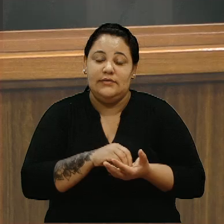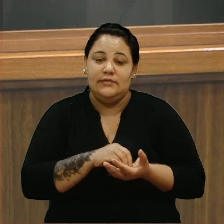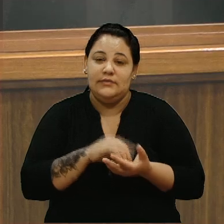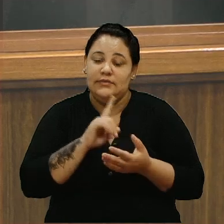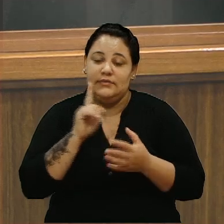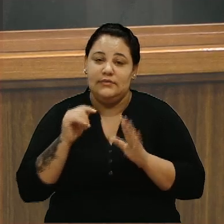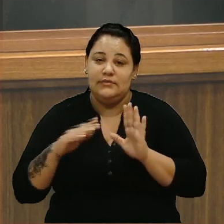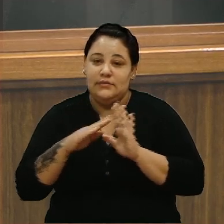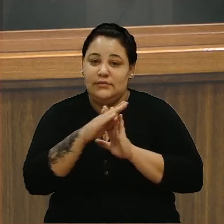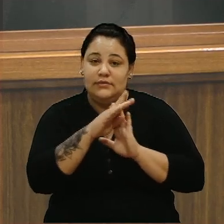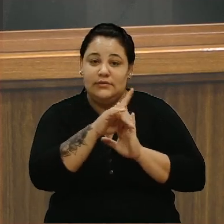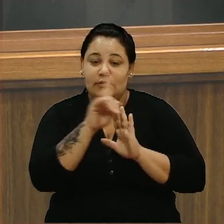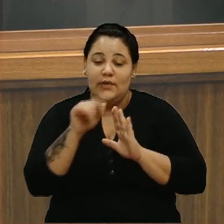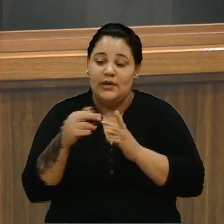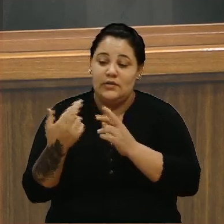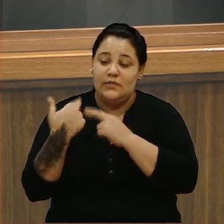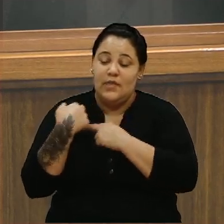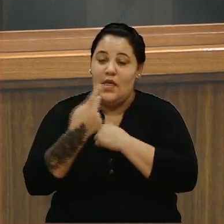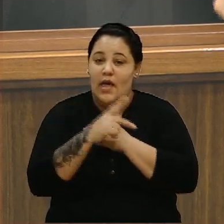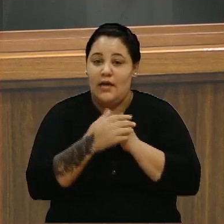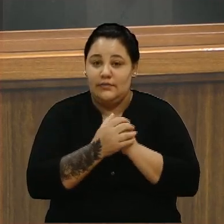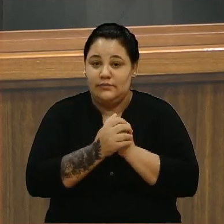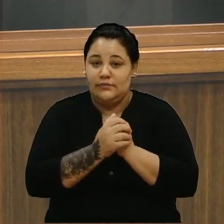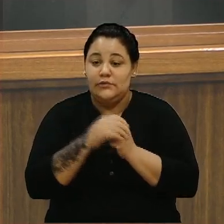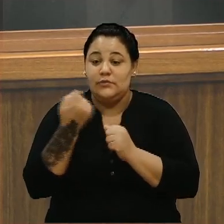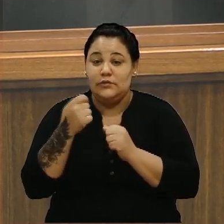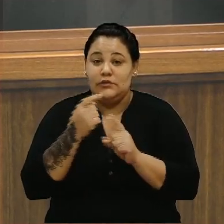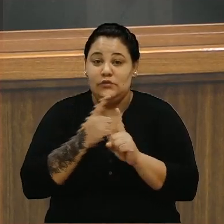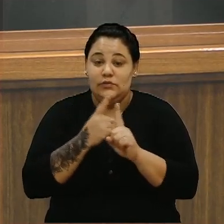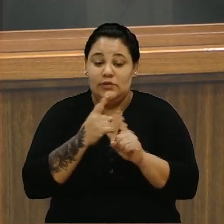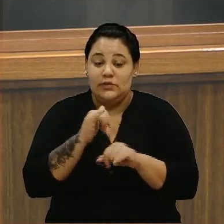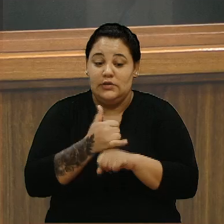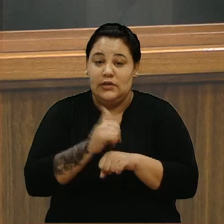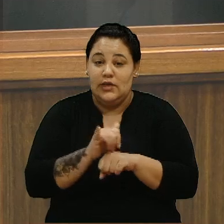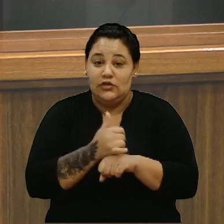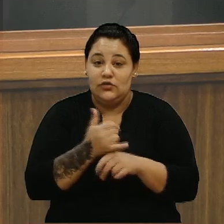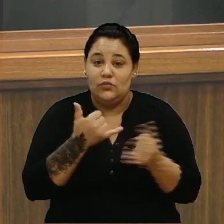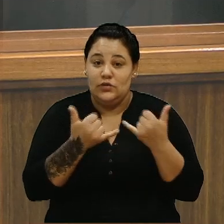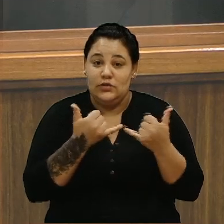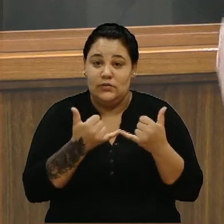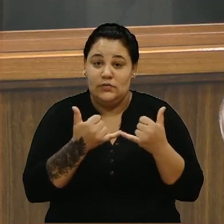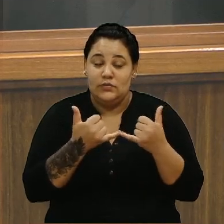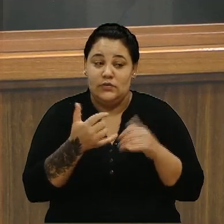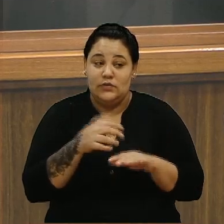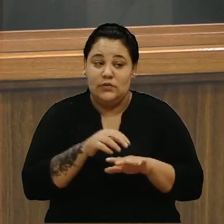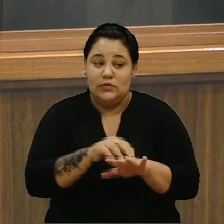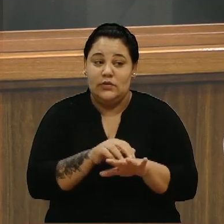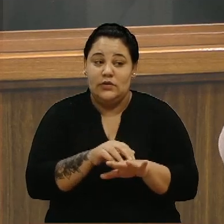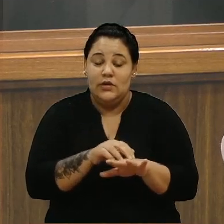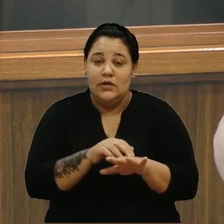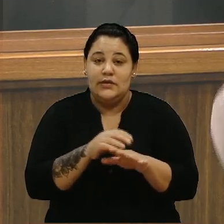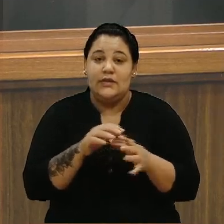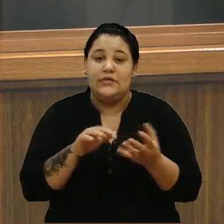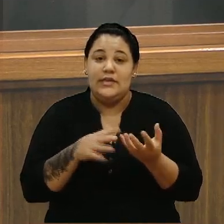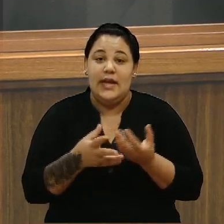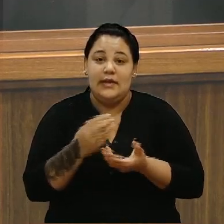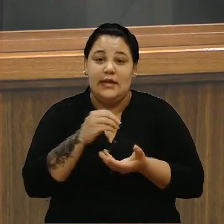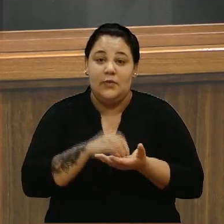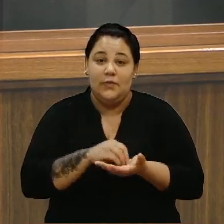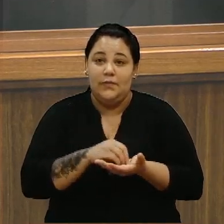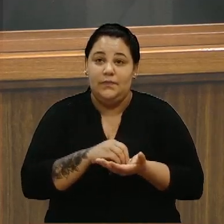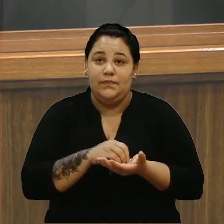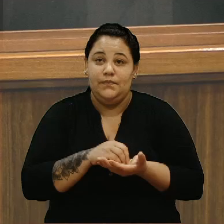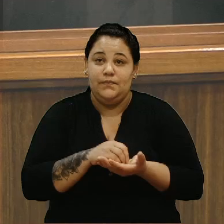é responsabilidade dela. Então, tem que buscar alguma alternativa. Se o caminhão grande não sobe, existe um caminhão menor para subir